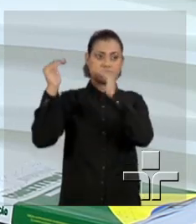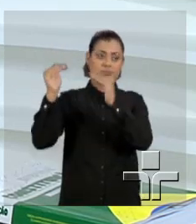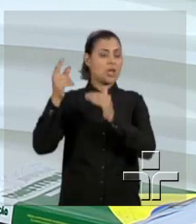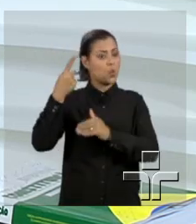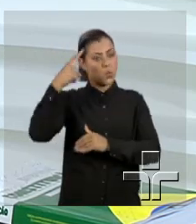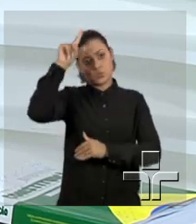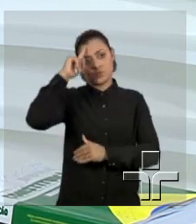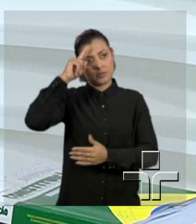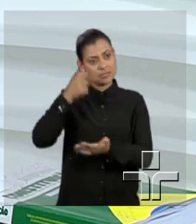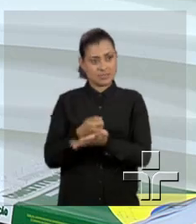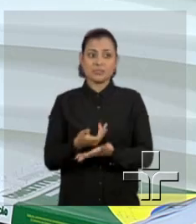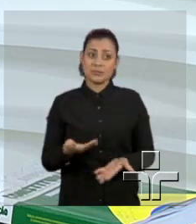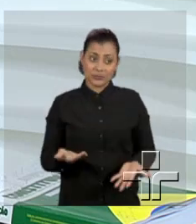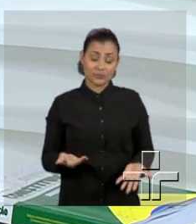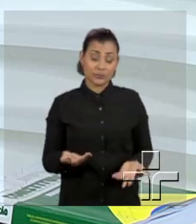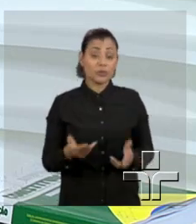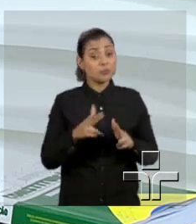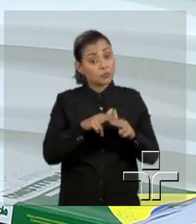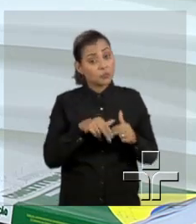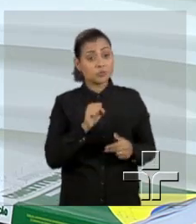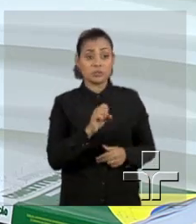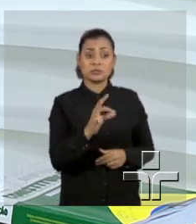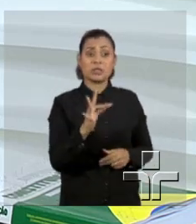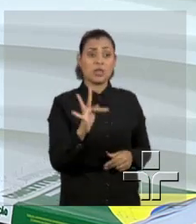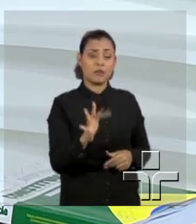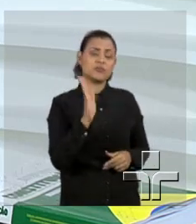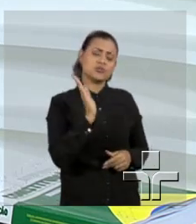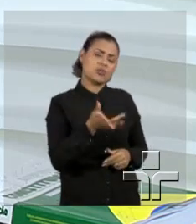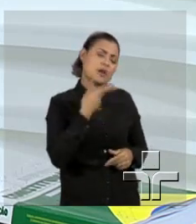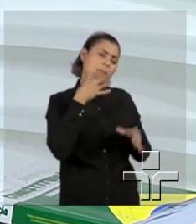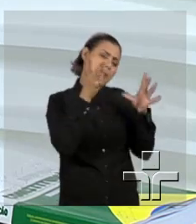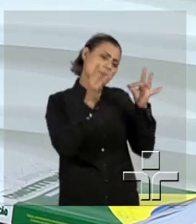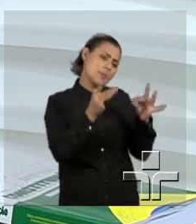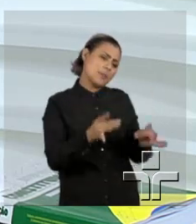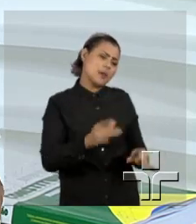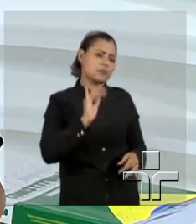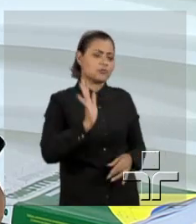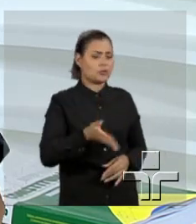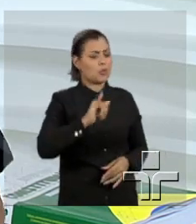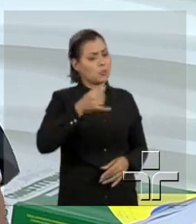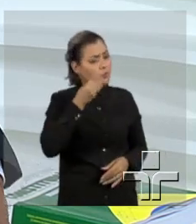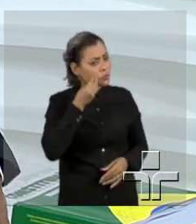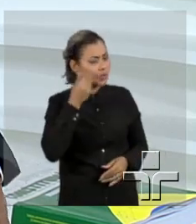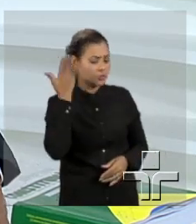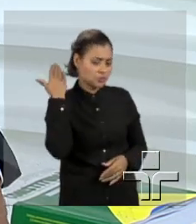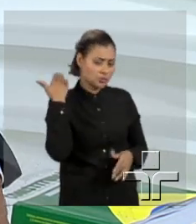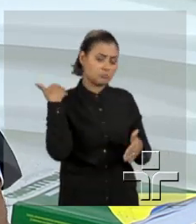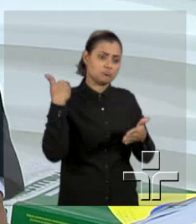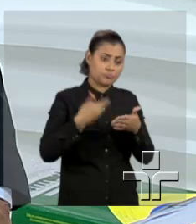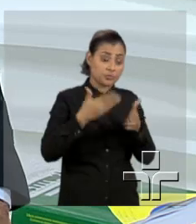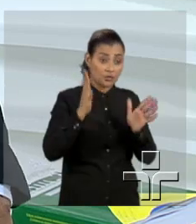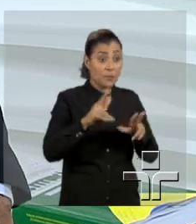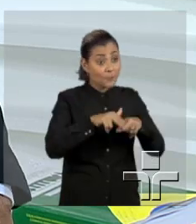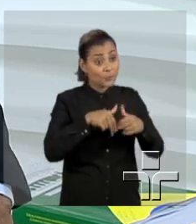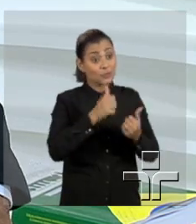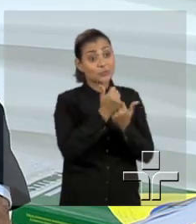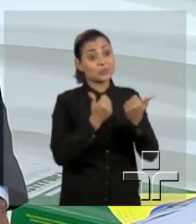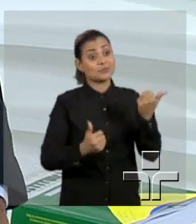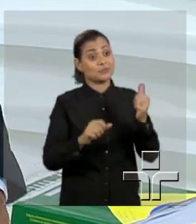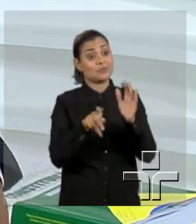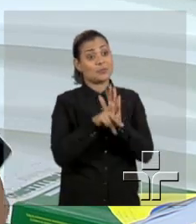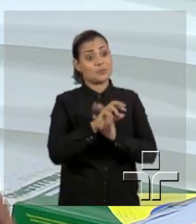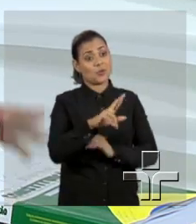último. Então, o Supremo já falou convergentemente em 2 oportunidades. Daí o voto da ministra Rosa